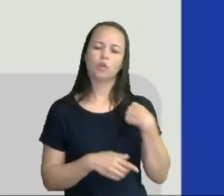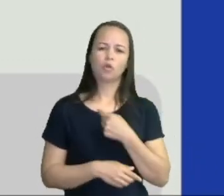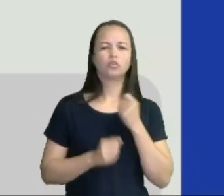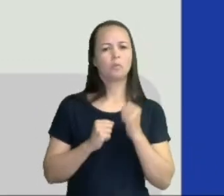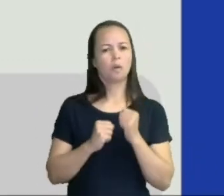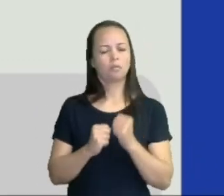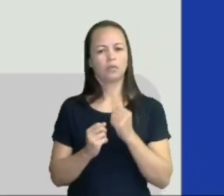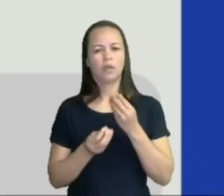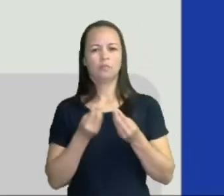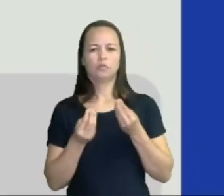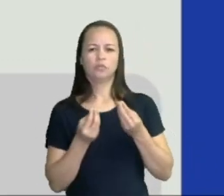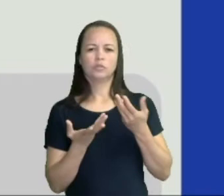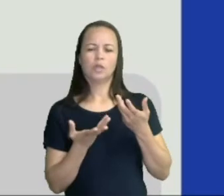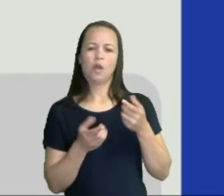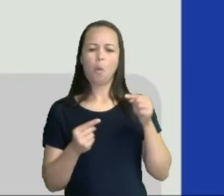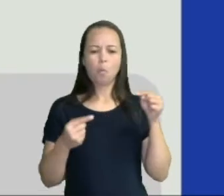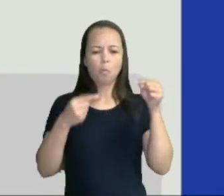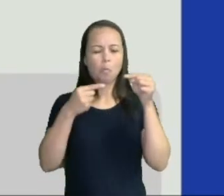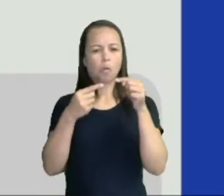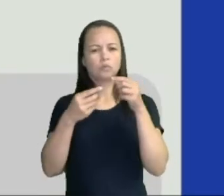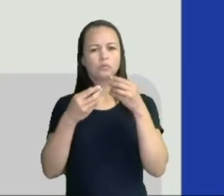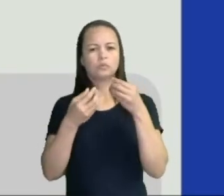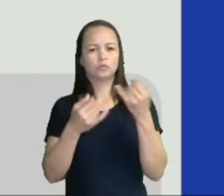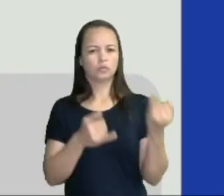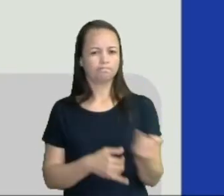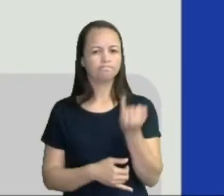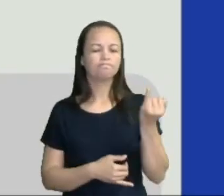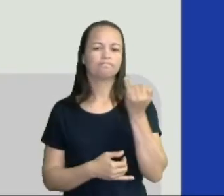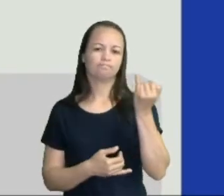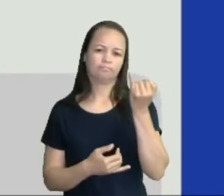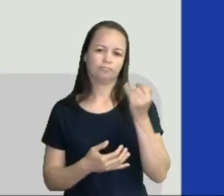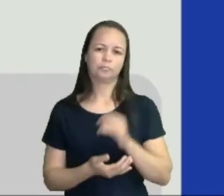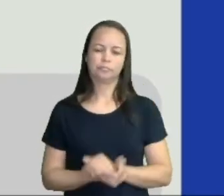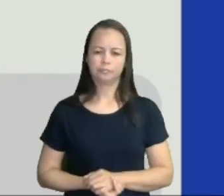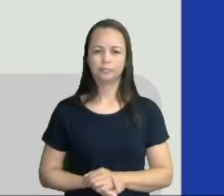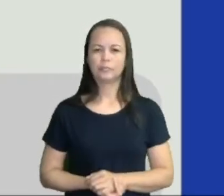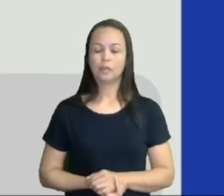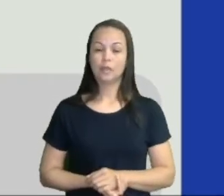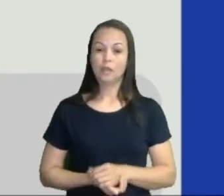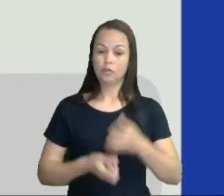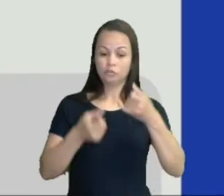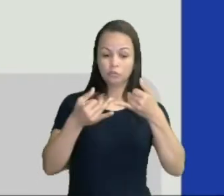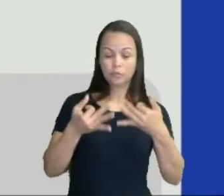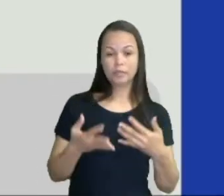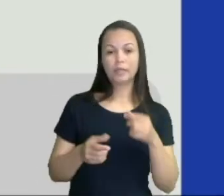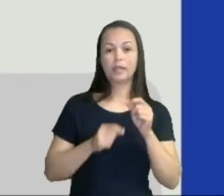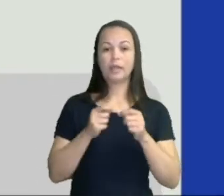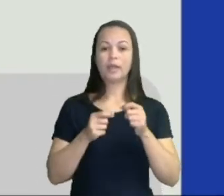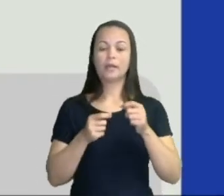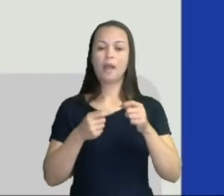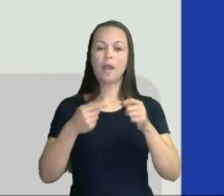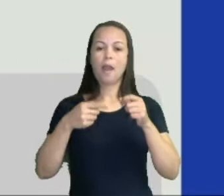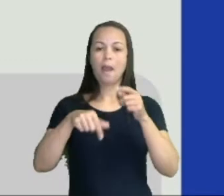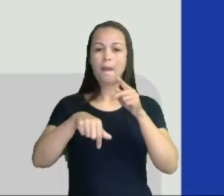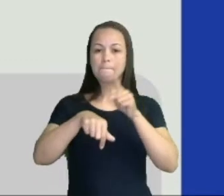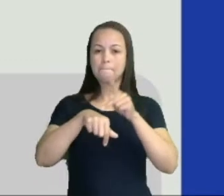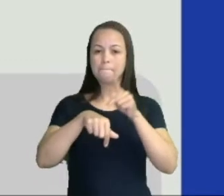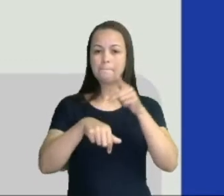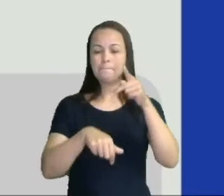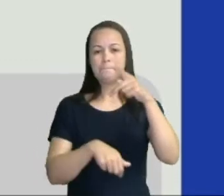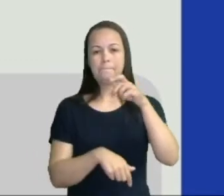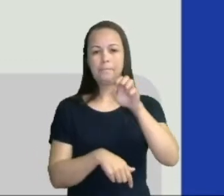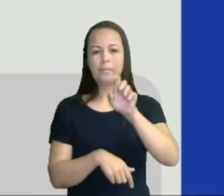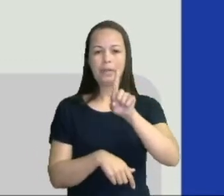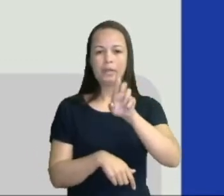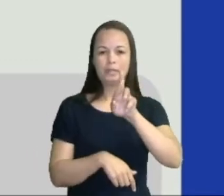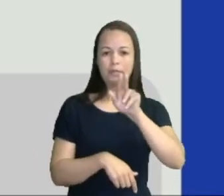um ponto ou um aspecto muito importante. Eu citei a questão da Pedra Roseta por isso, porque é um